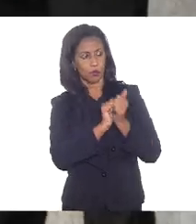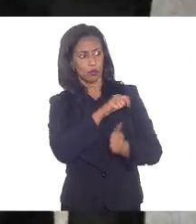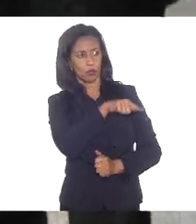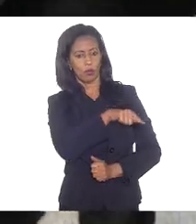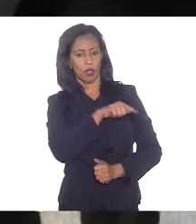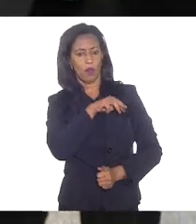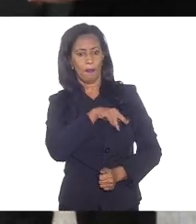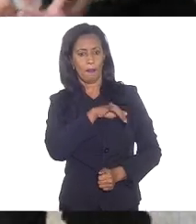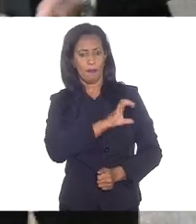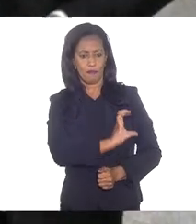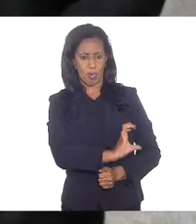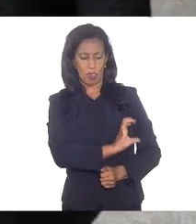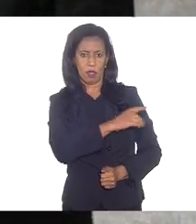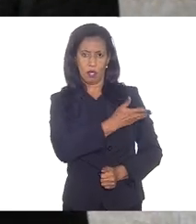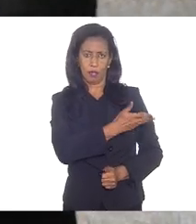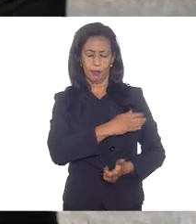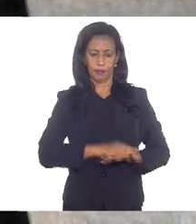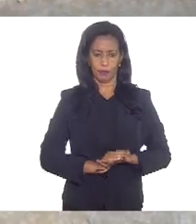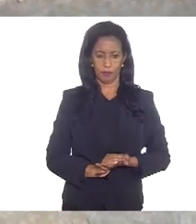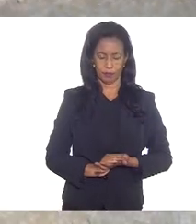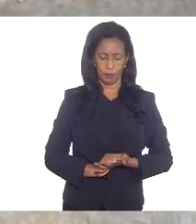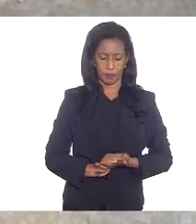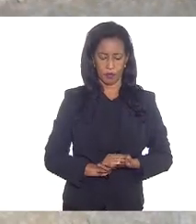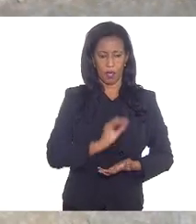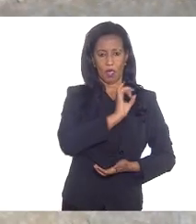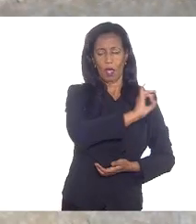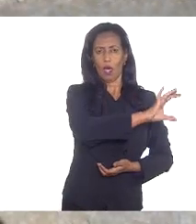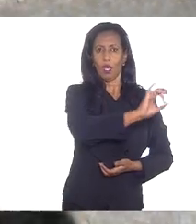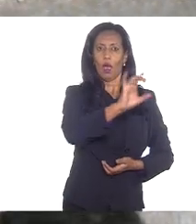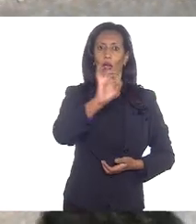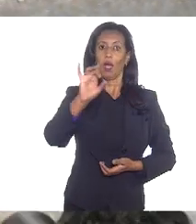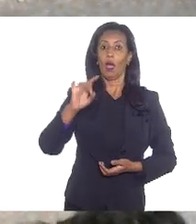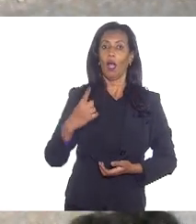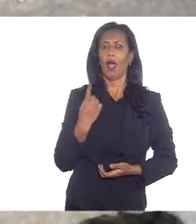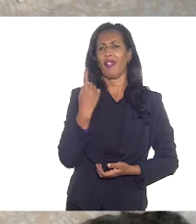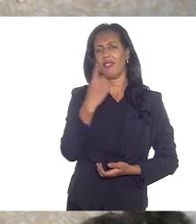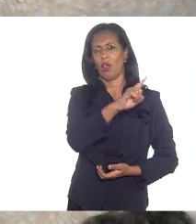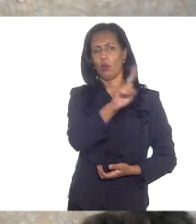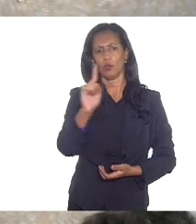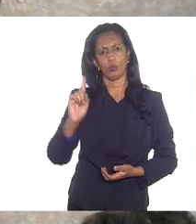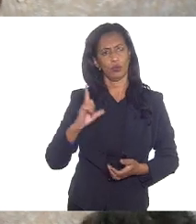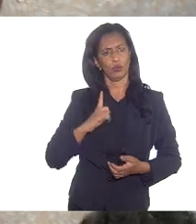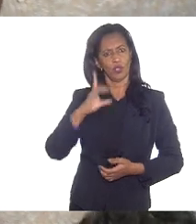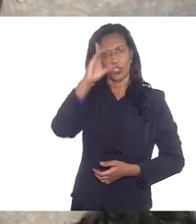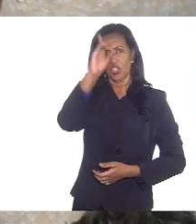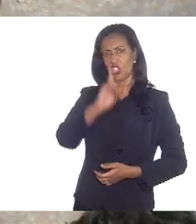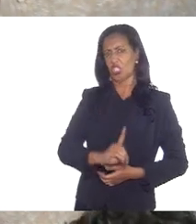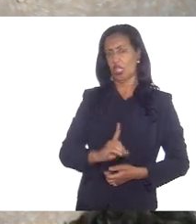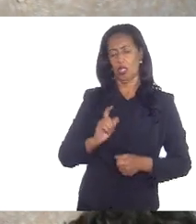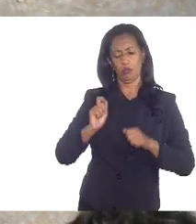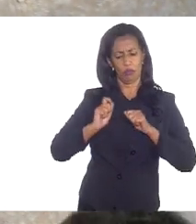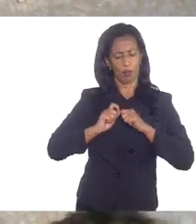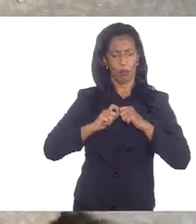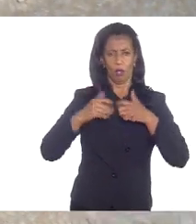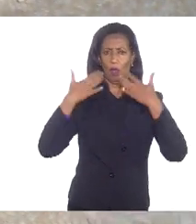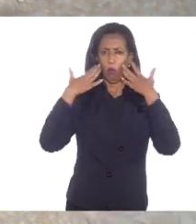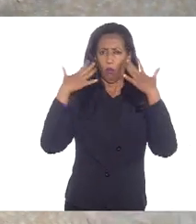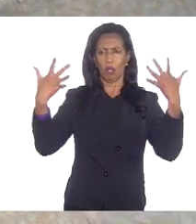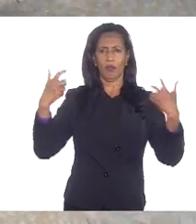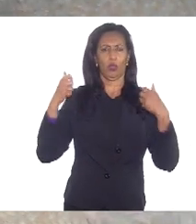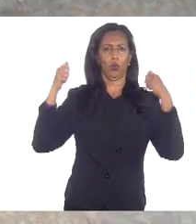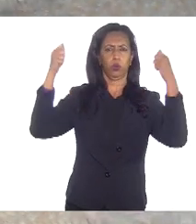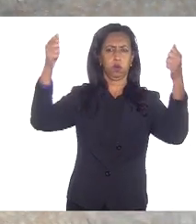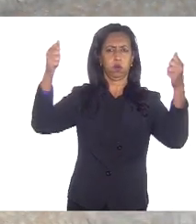deputado Carlos Mink, né, que cada um tem o direito de fazer a sua manifestação